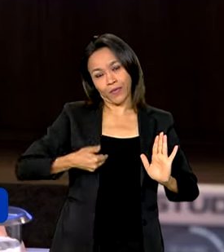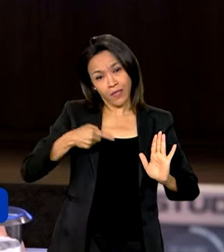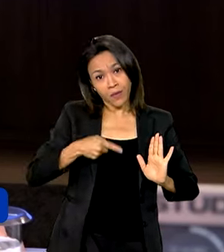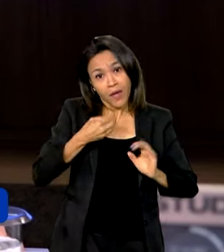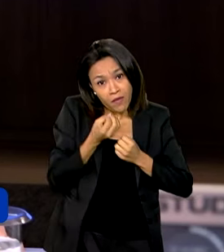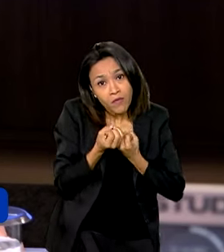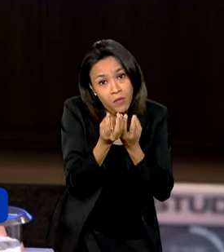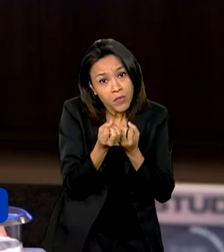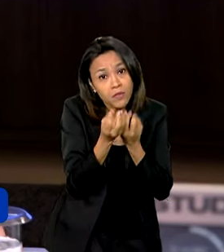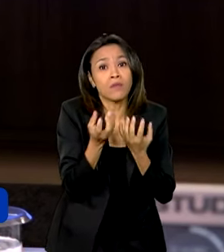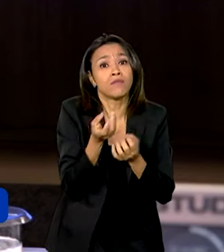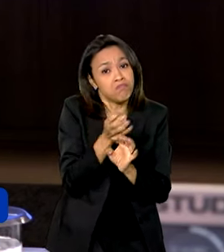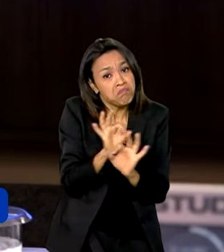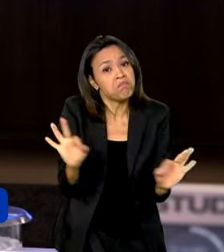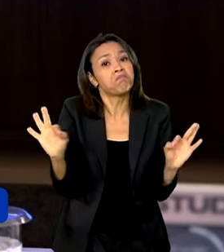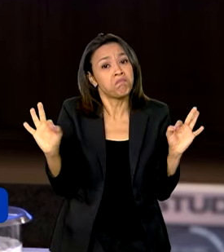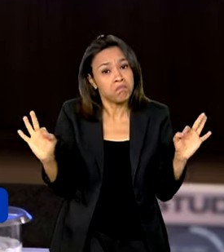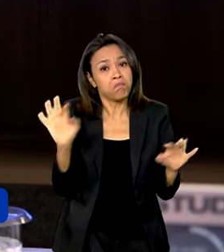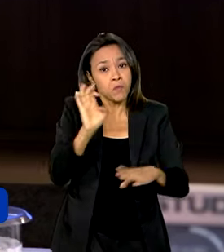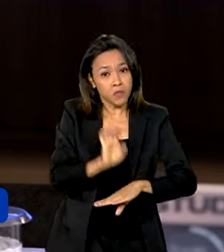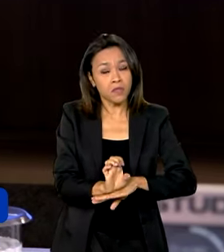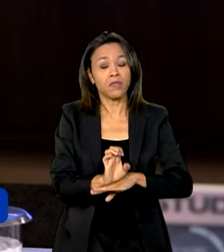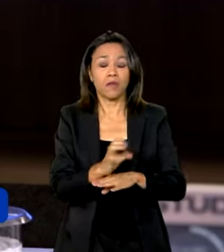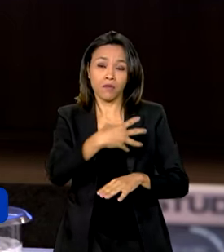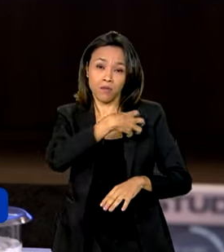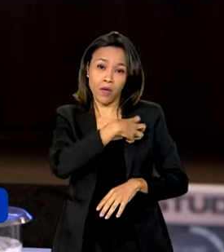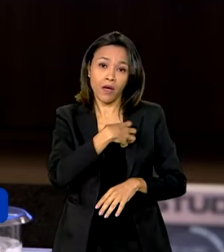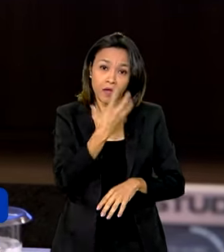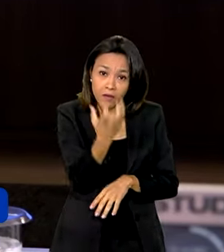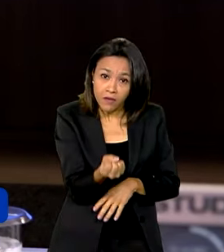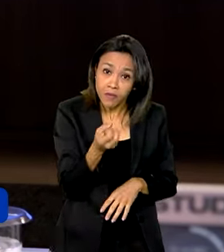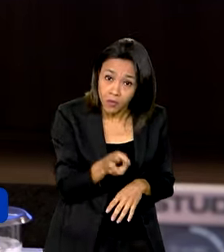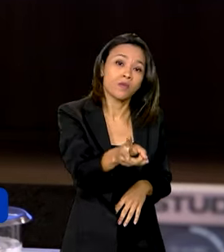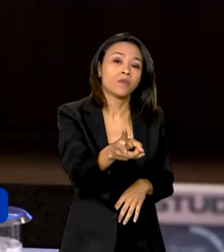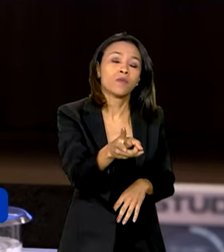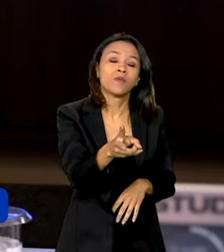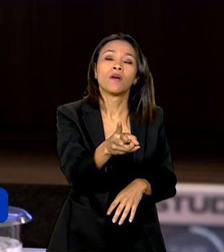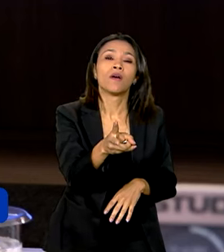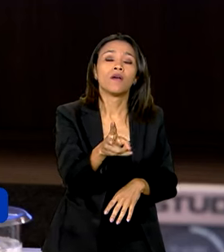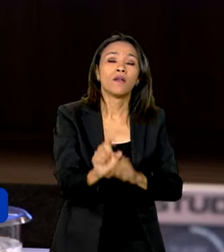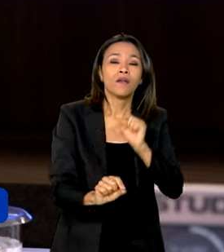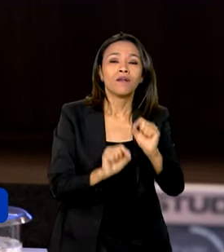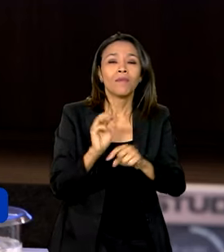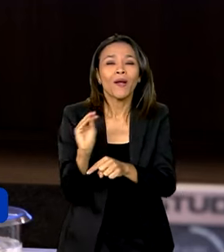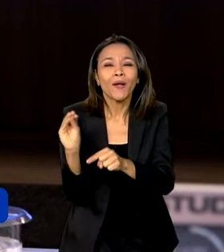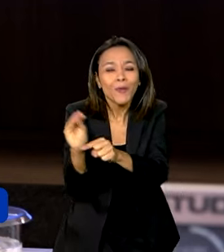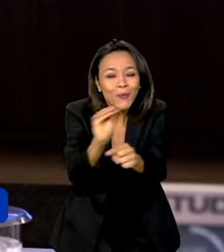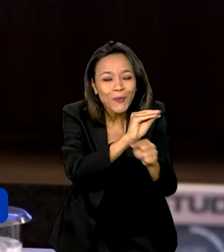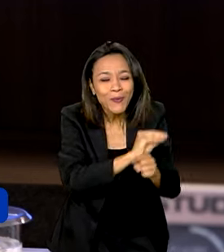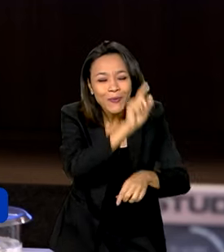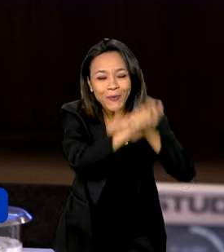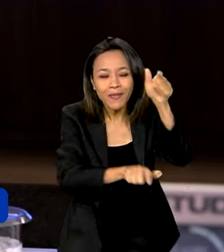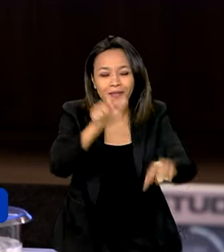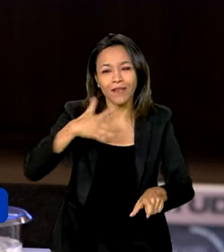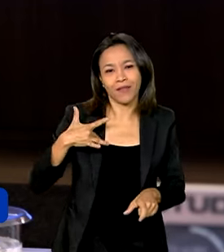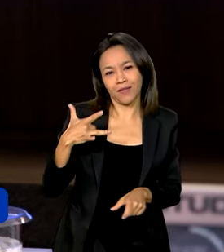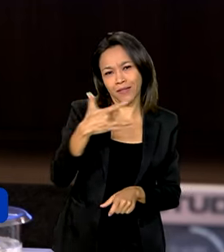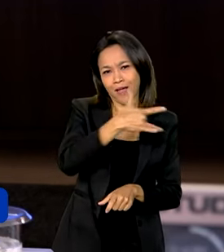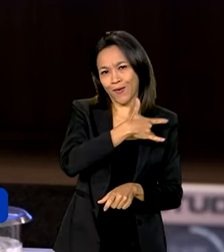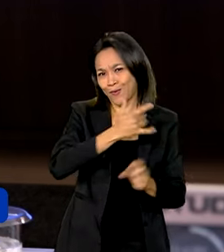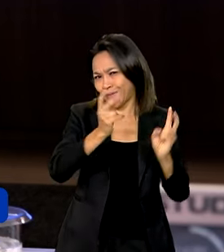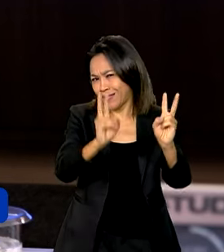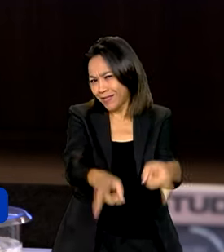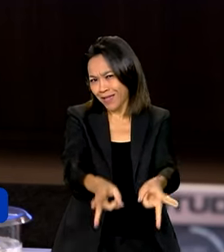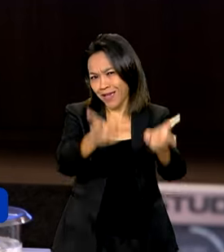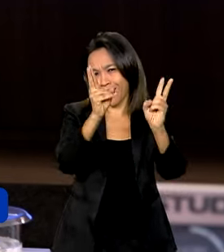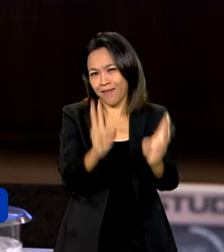bons eh da Bahia e vamos continuar aí para cuidar eh da Saúde de forma sempre